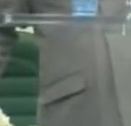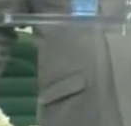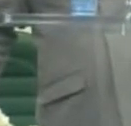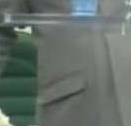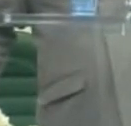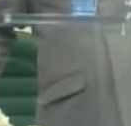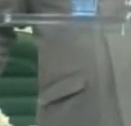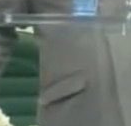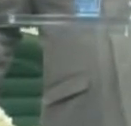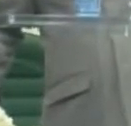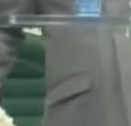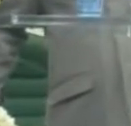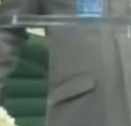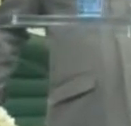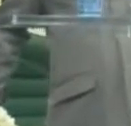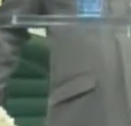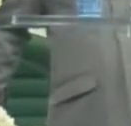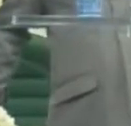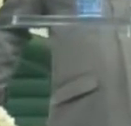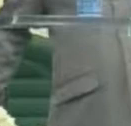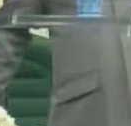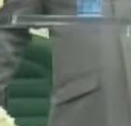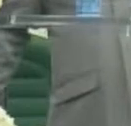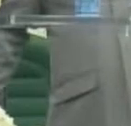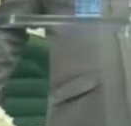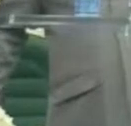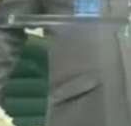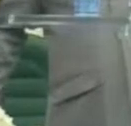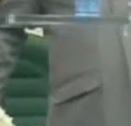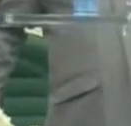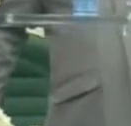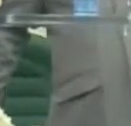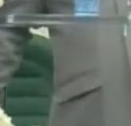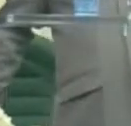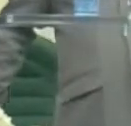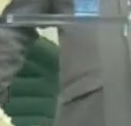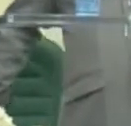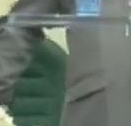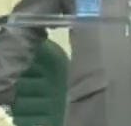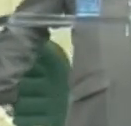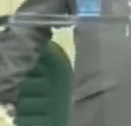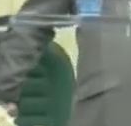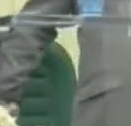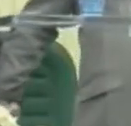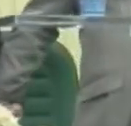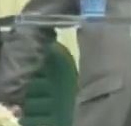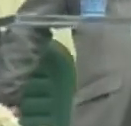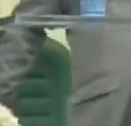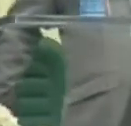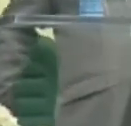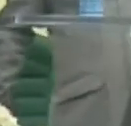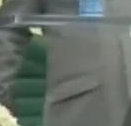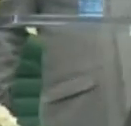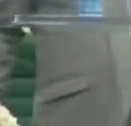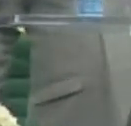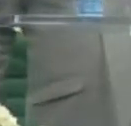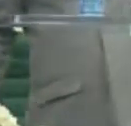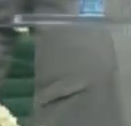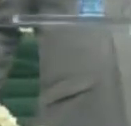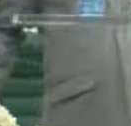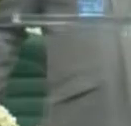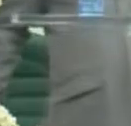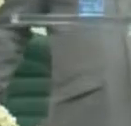aquelas paz por aquelas mães e por aqueles filhos senhor que estão sofrendo eles não percebem o que estão vivendo